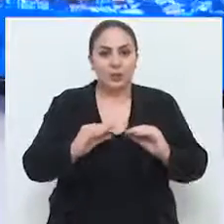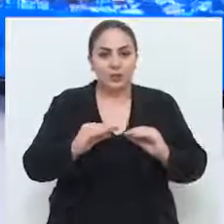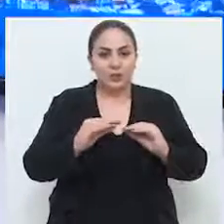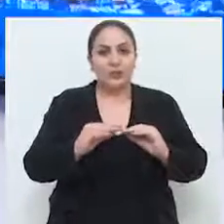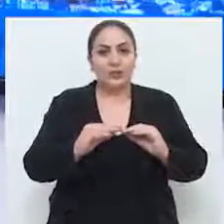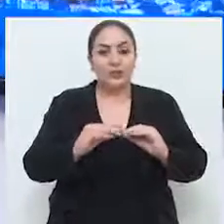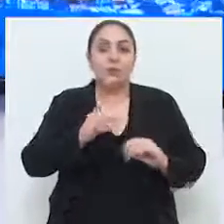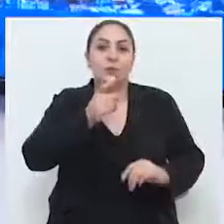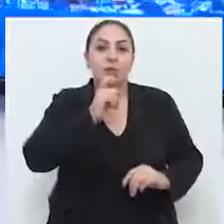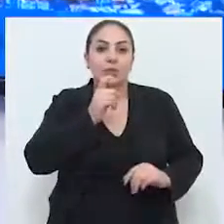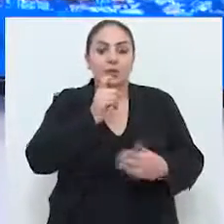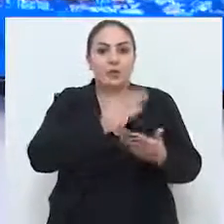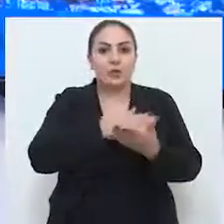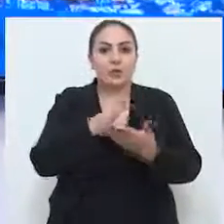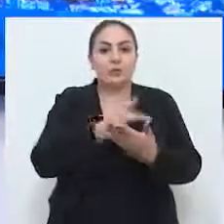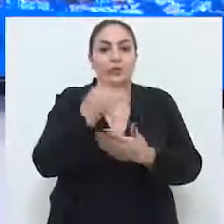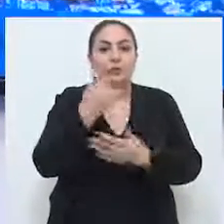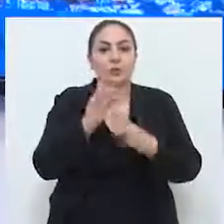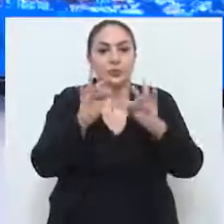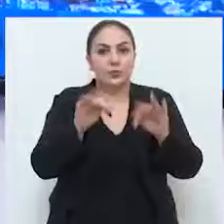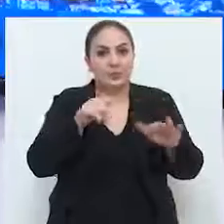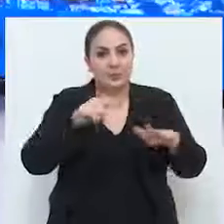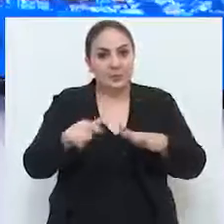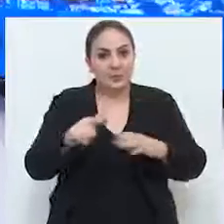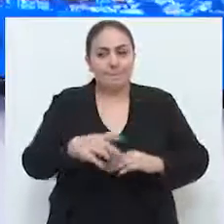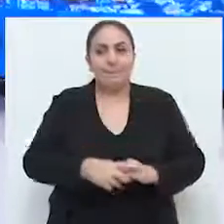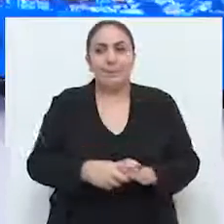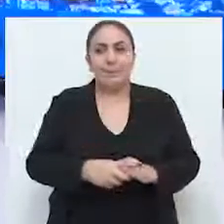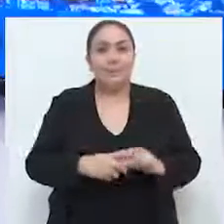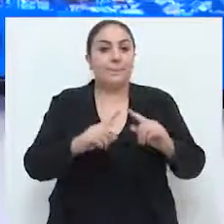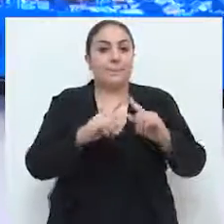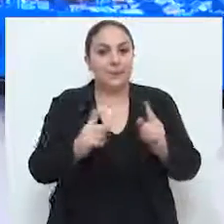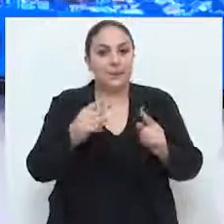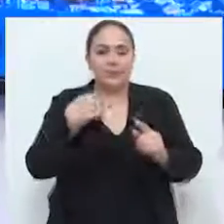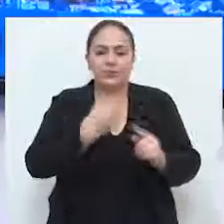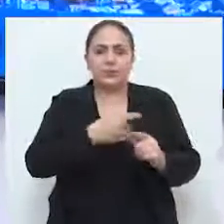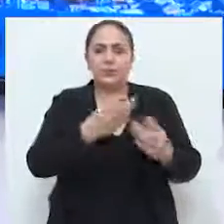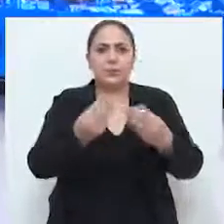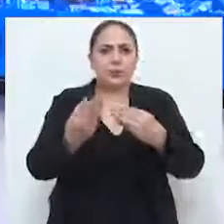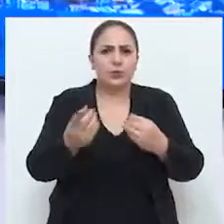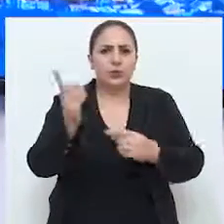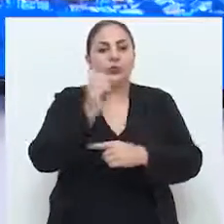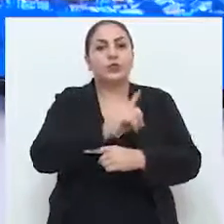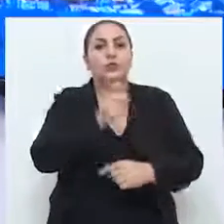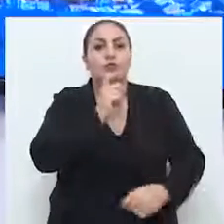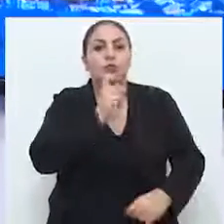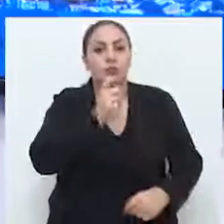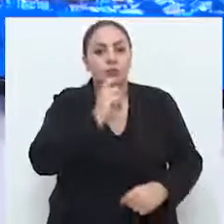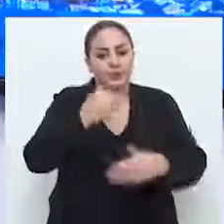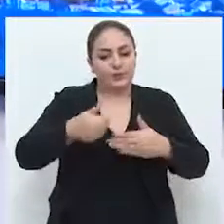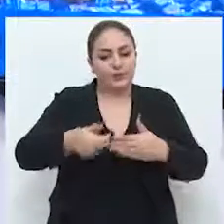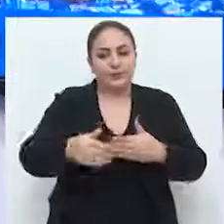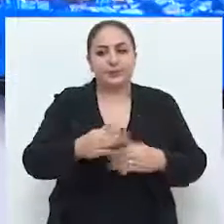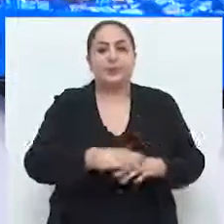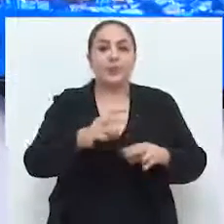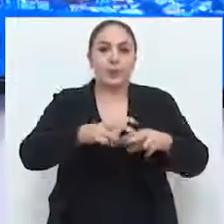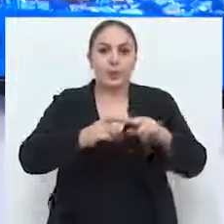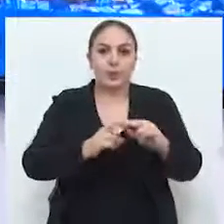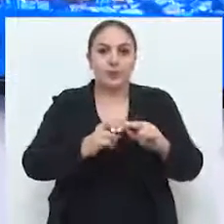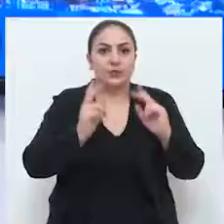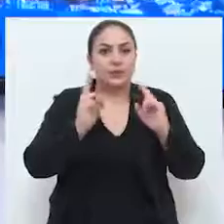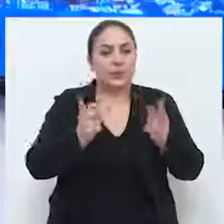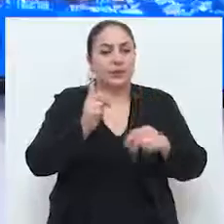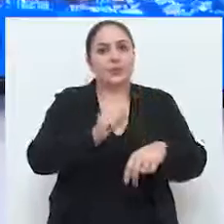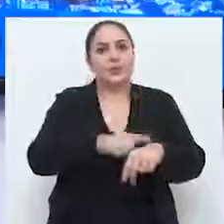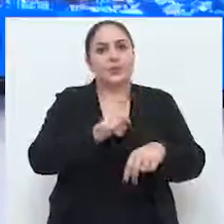Boa noite! O inverno começou no último final de semana e ainda teremos muitos dias frios pela frente. Por